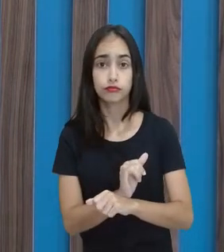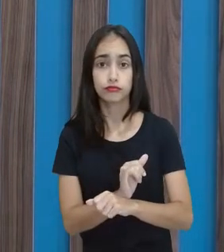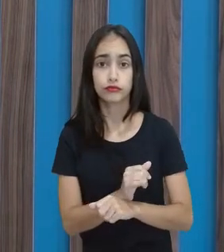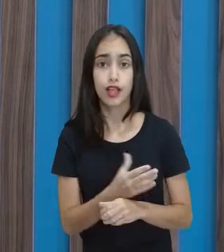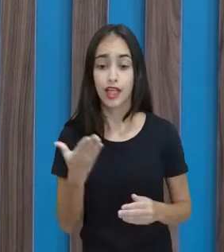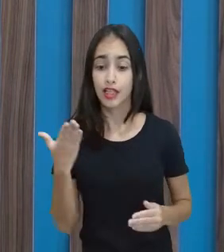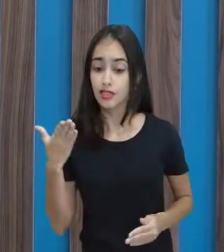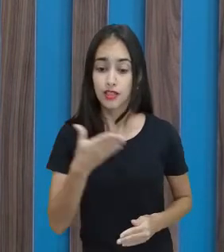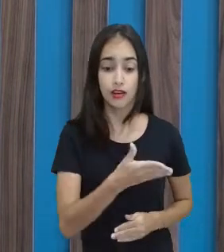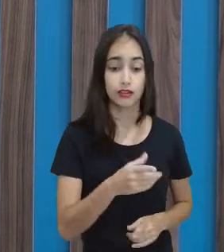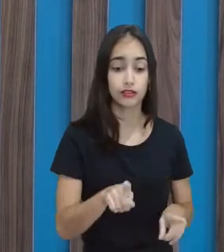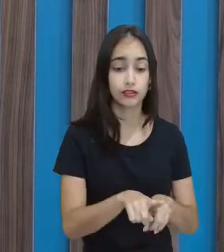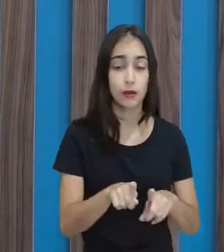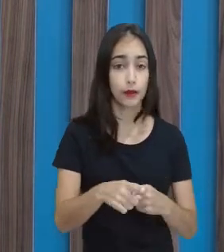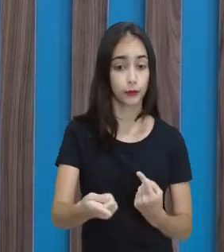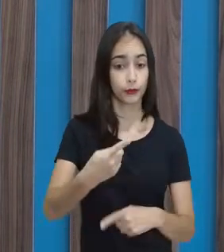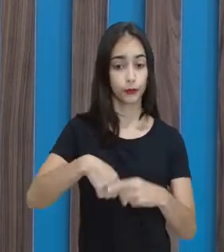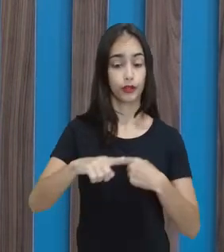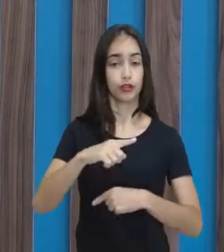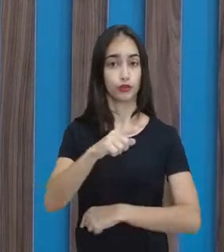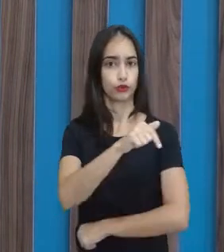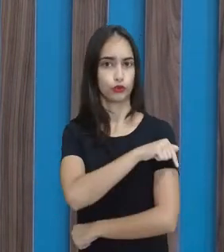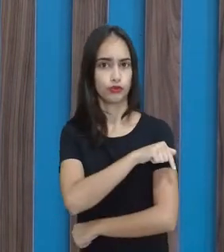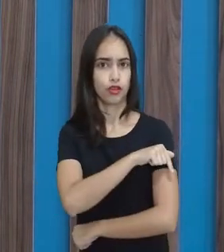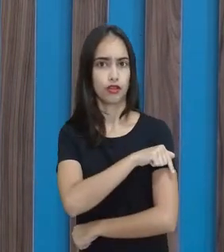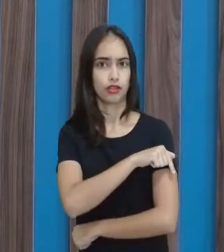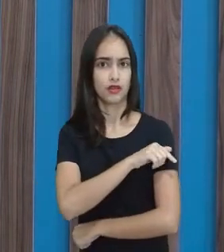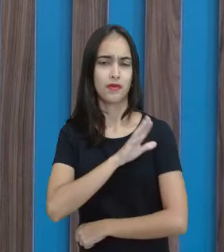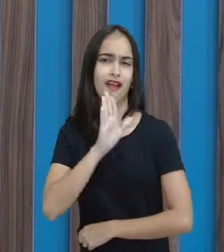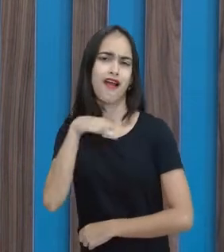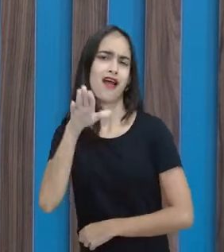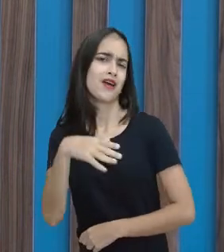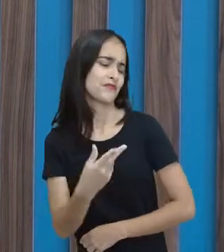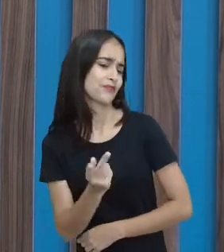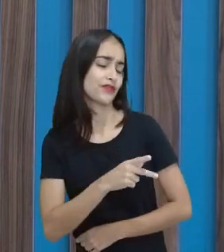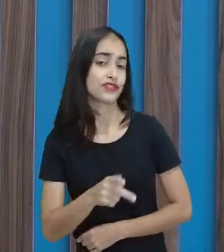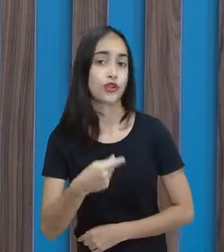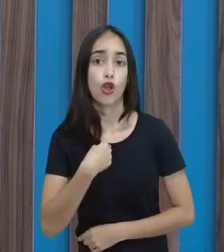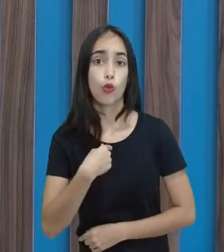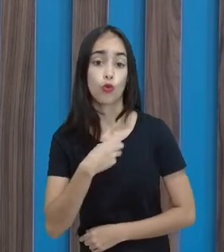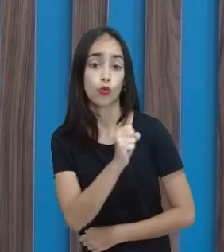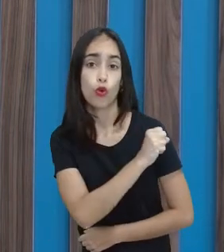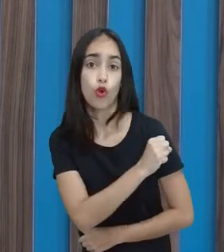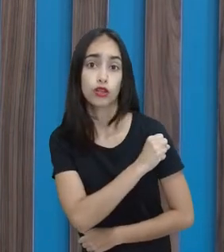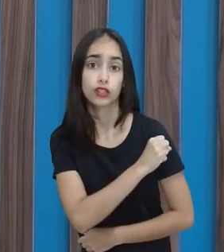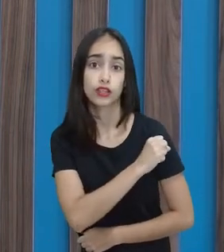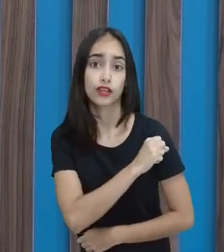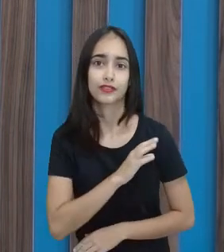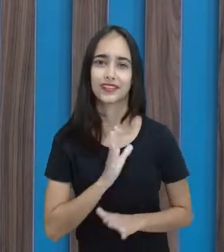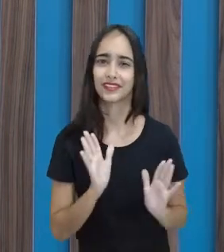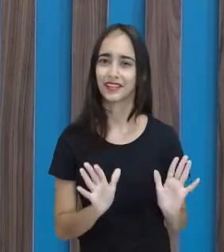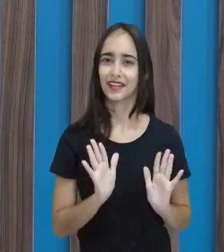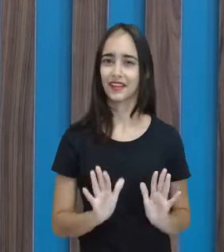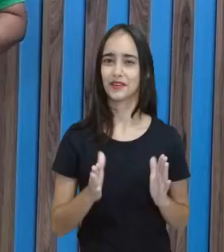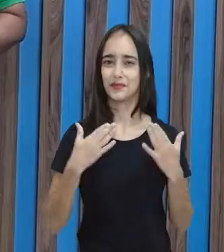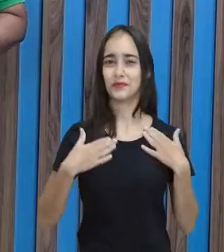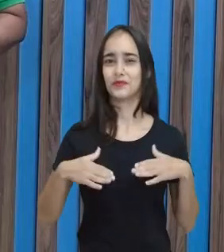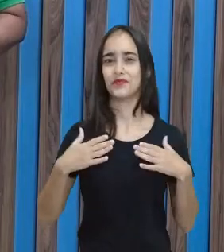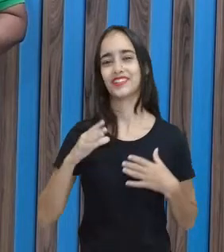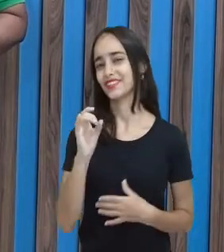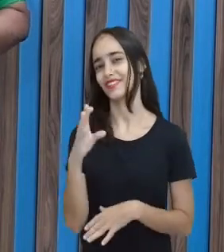De quê? Do 7º. A professora, sou 8º. Não, só a título de revisão, tá, gente? Oi,